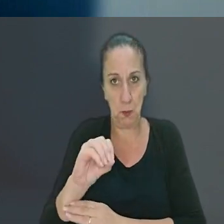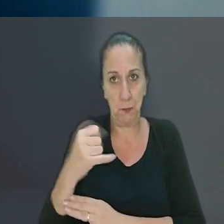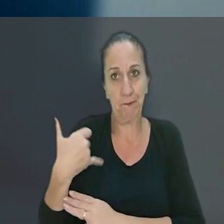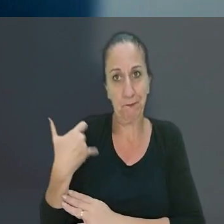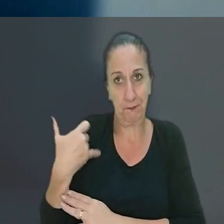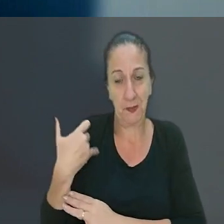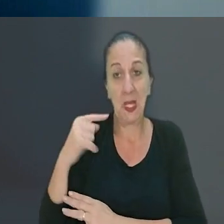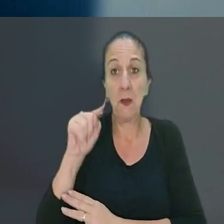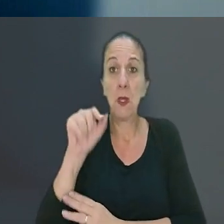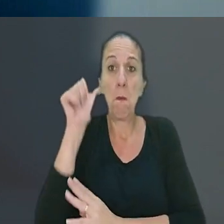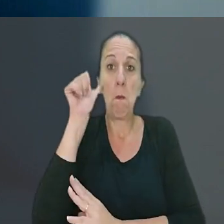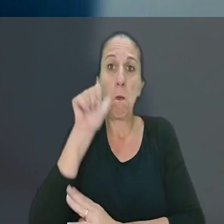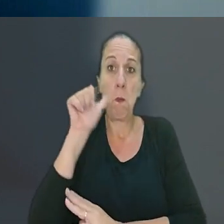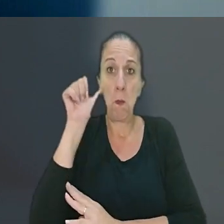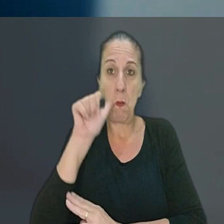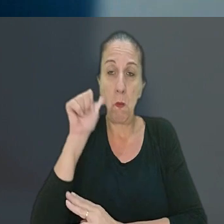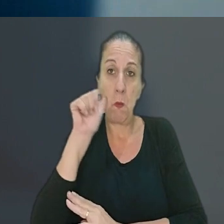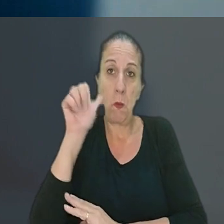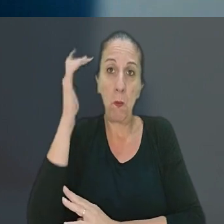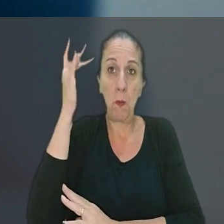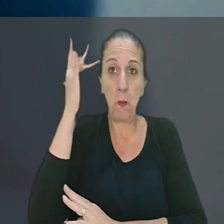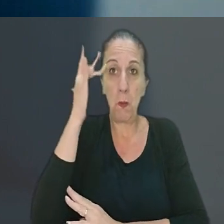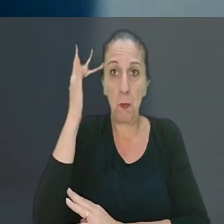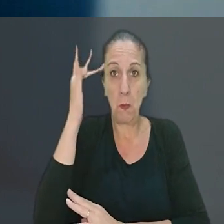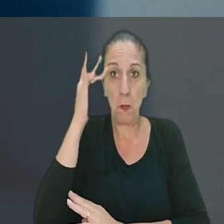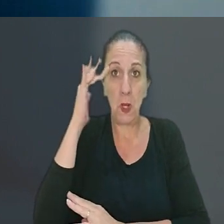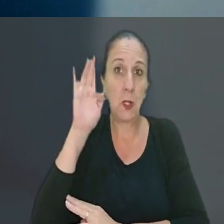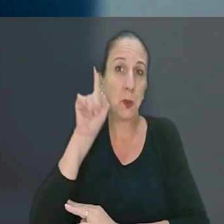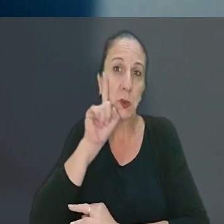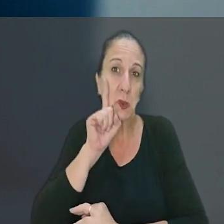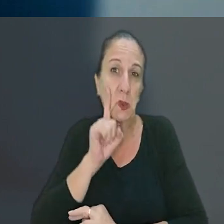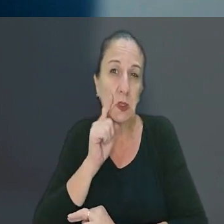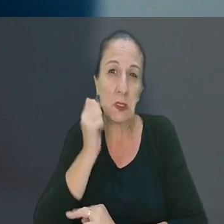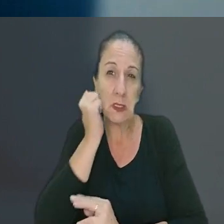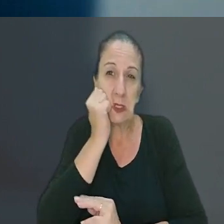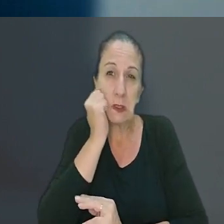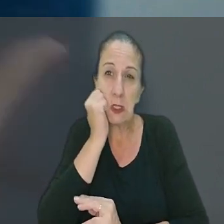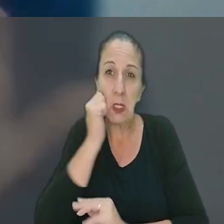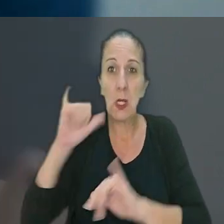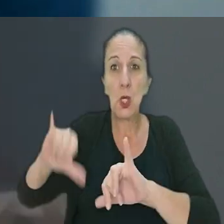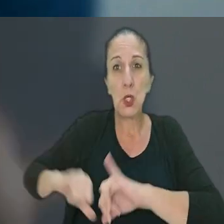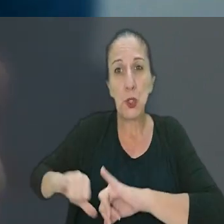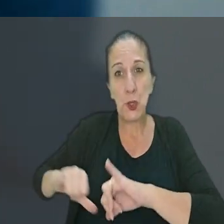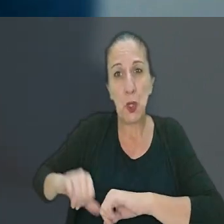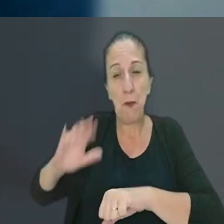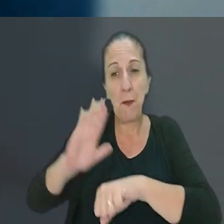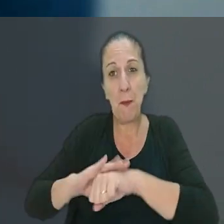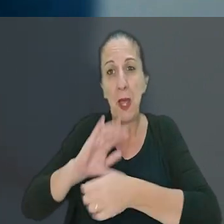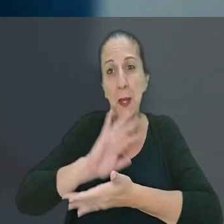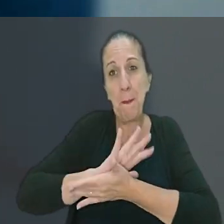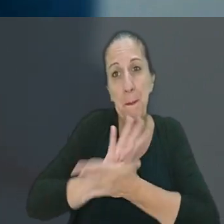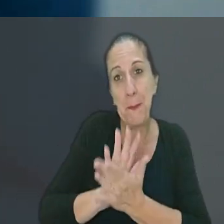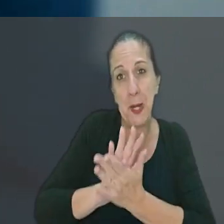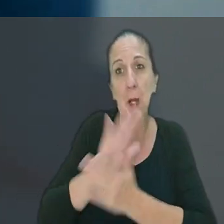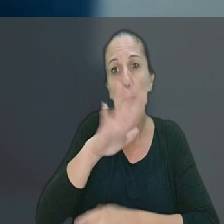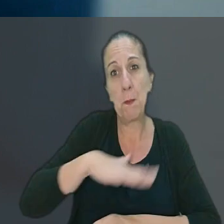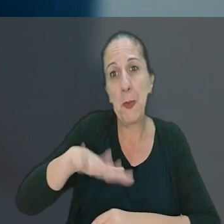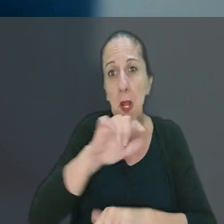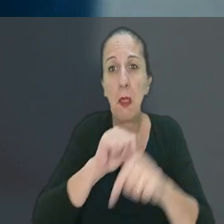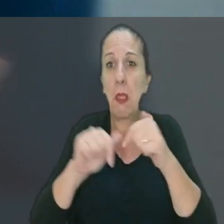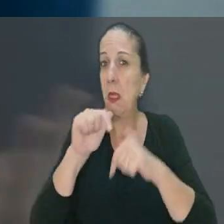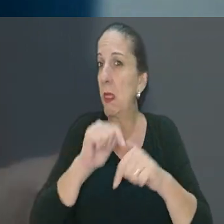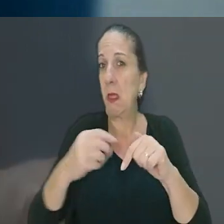você é uma mulher madura e negra, você sofre muito mais preconceito no mercado